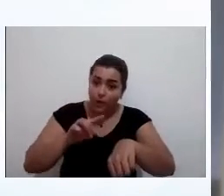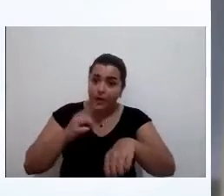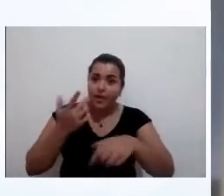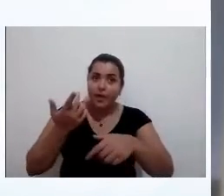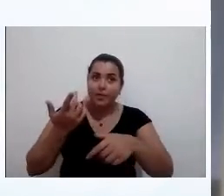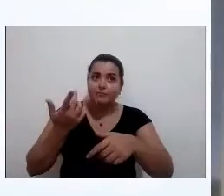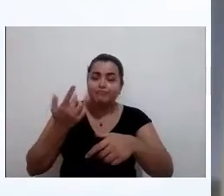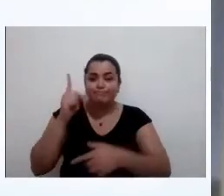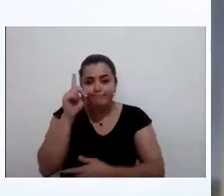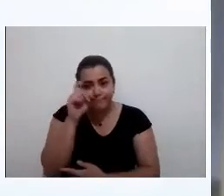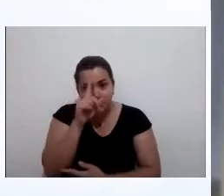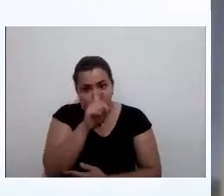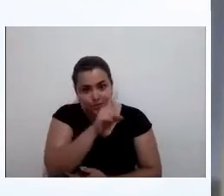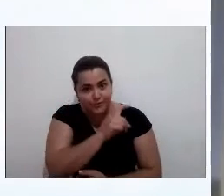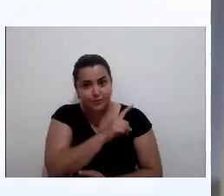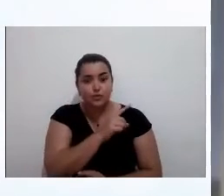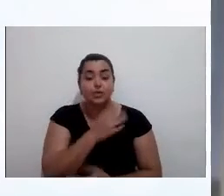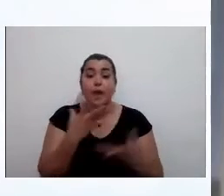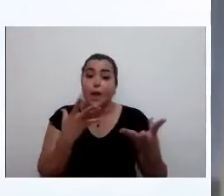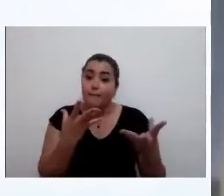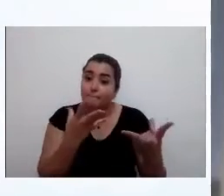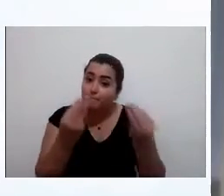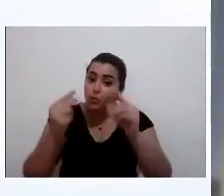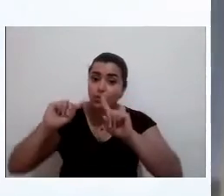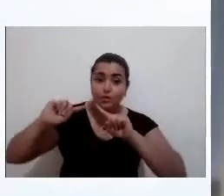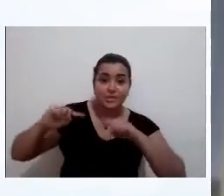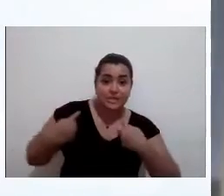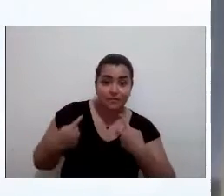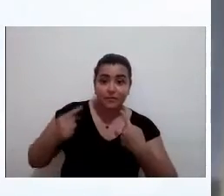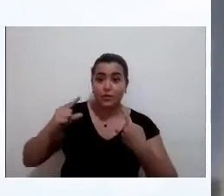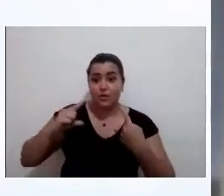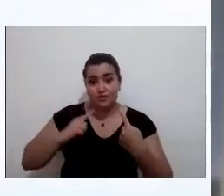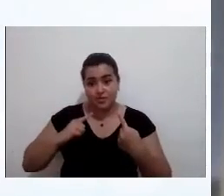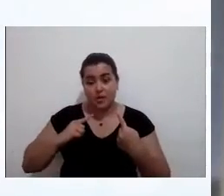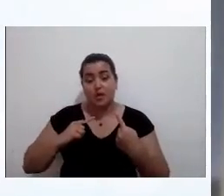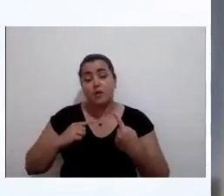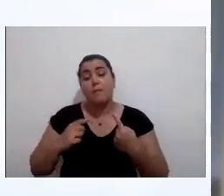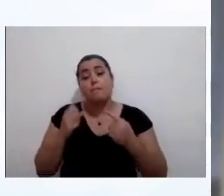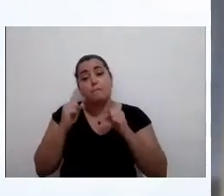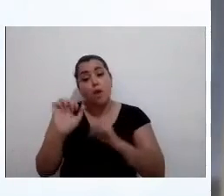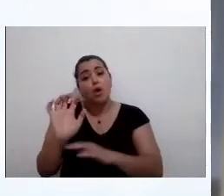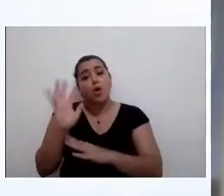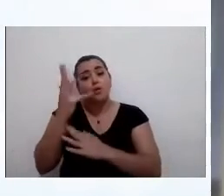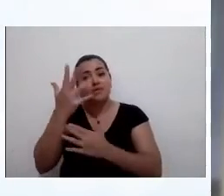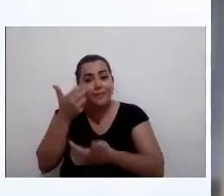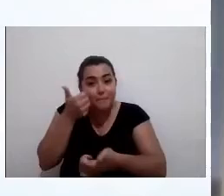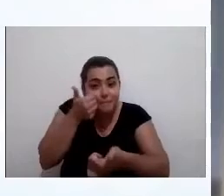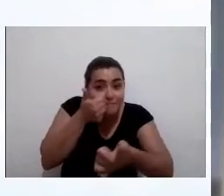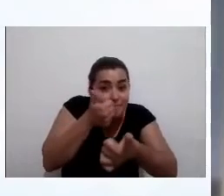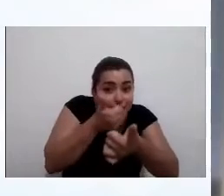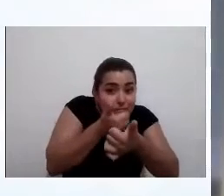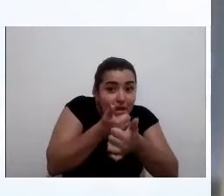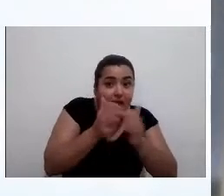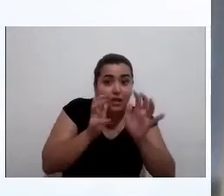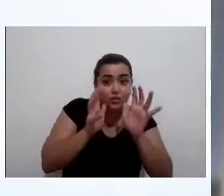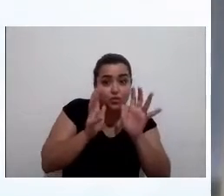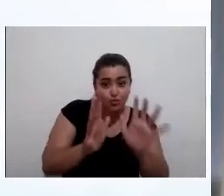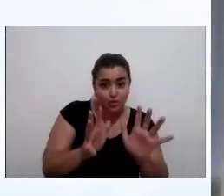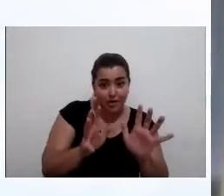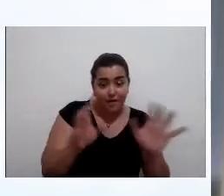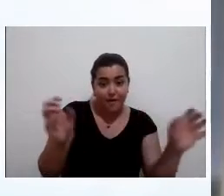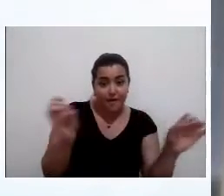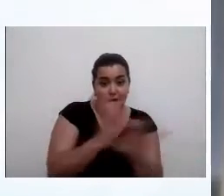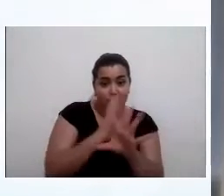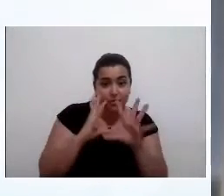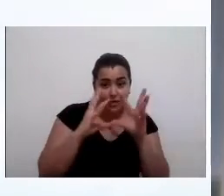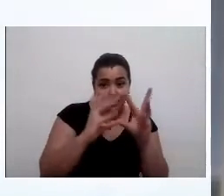barbárie, é um momento absurdo, e talvez nós estejamos muito próximos do fundo do poço, e quando se chega lá, a gente precisa começar a